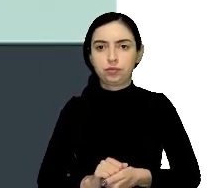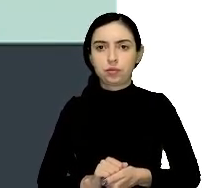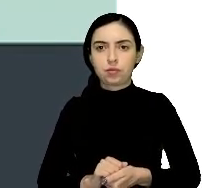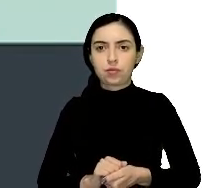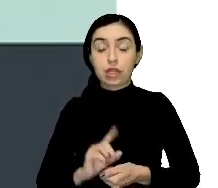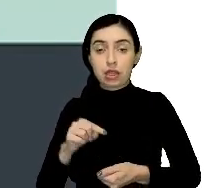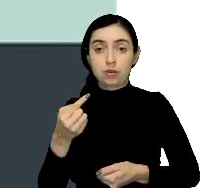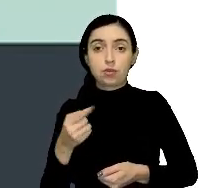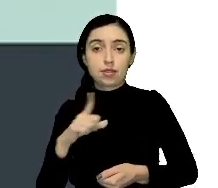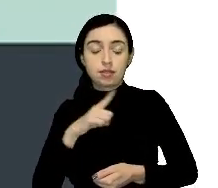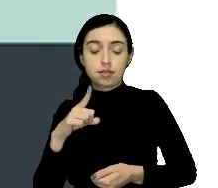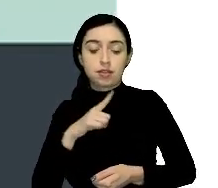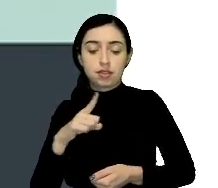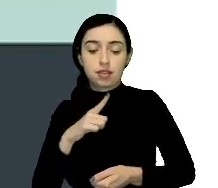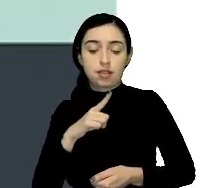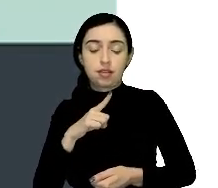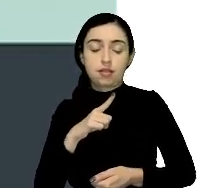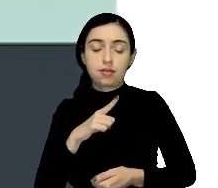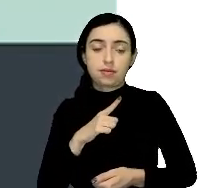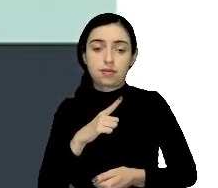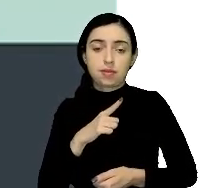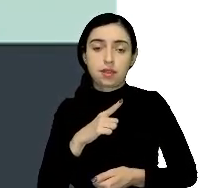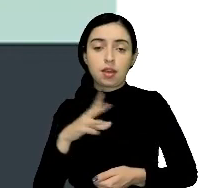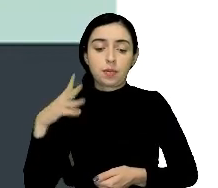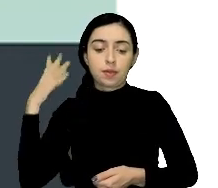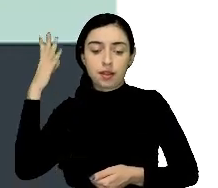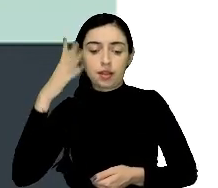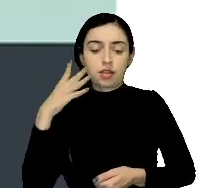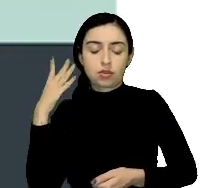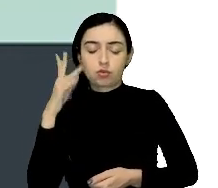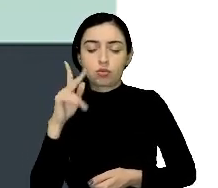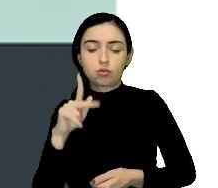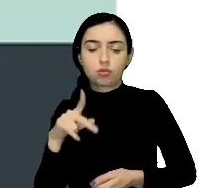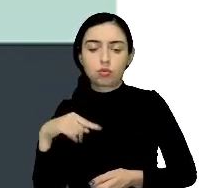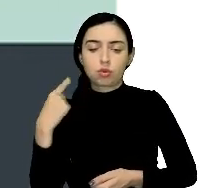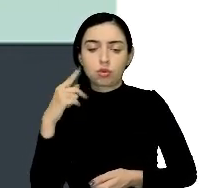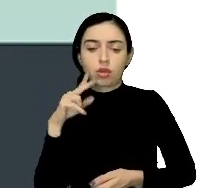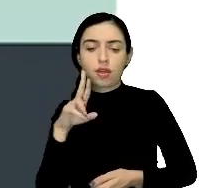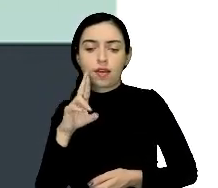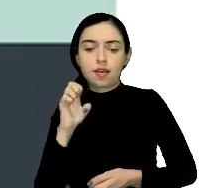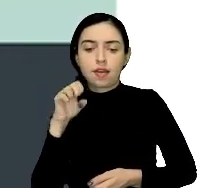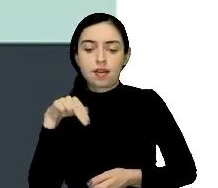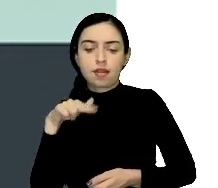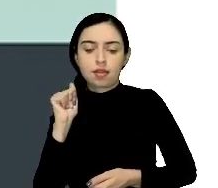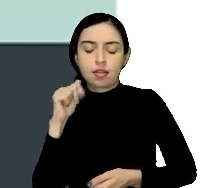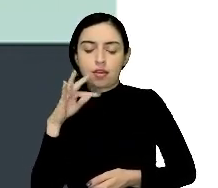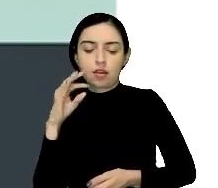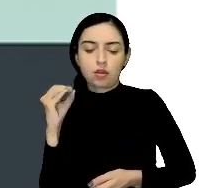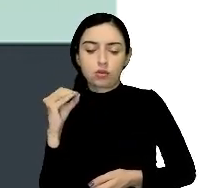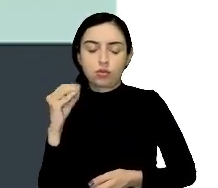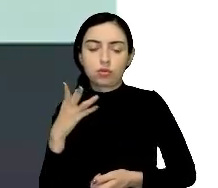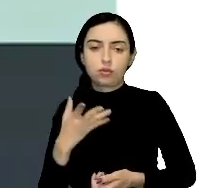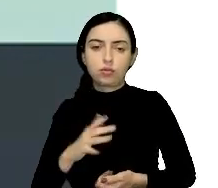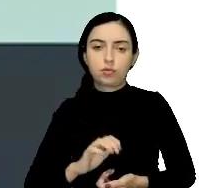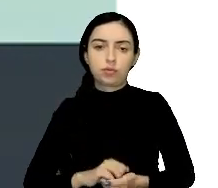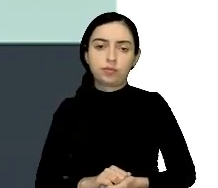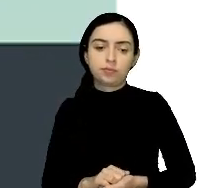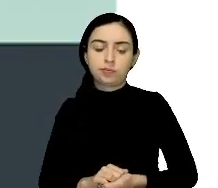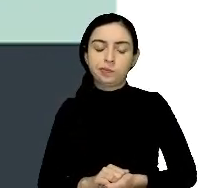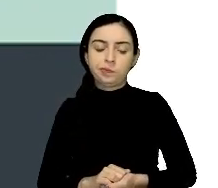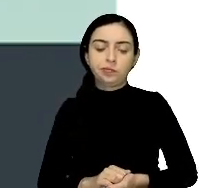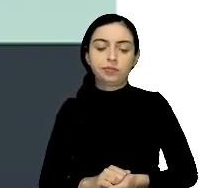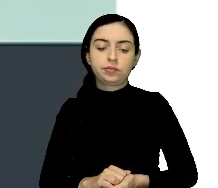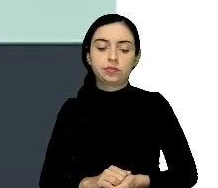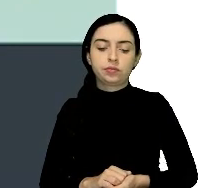Depois nós teremos a palestra do Dr. Renato Camaranigo, encerrando o dia. O